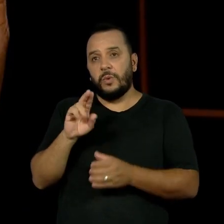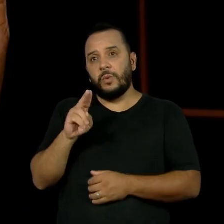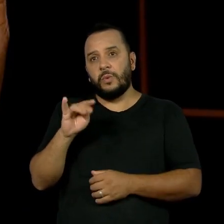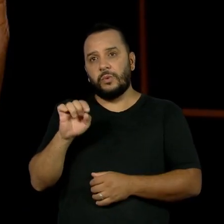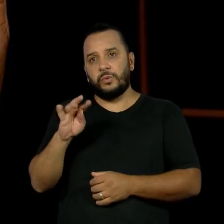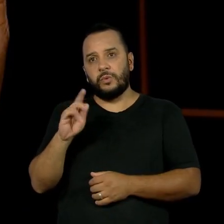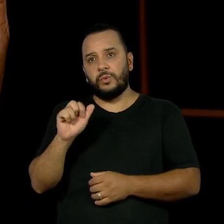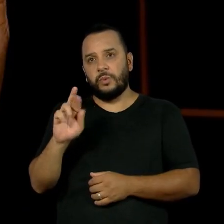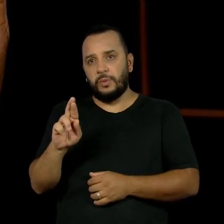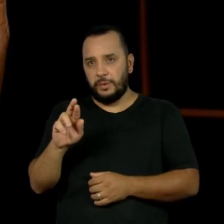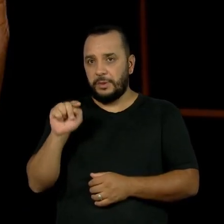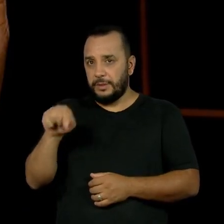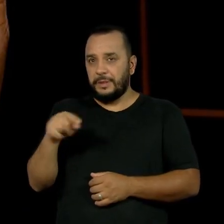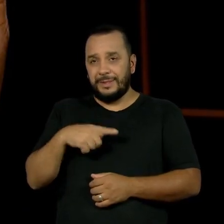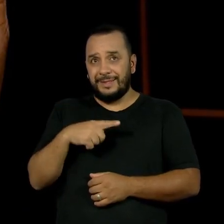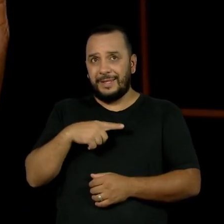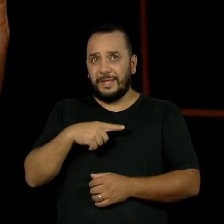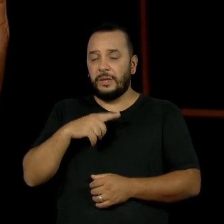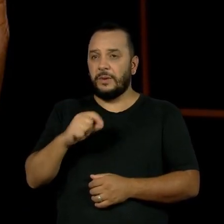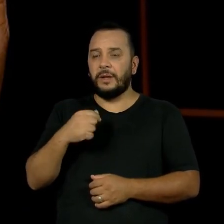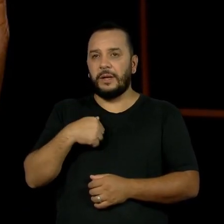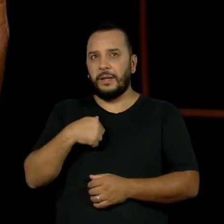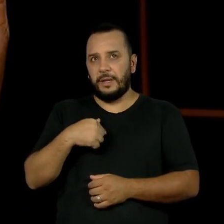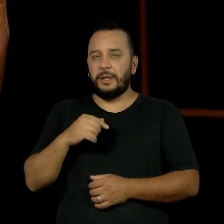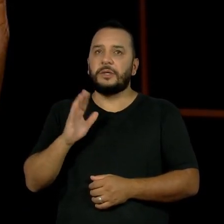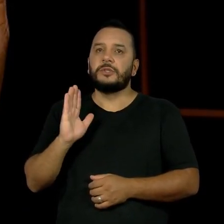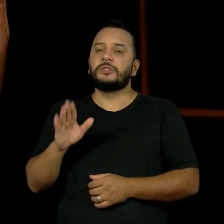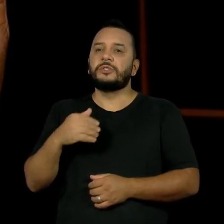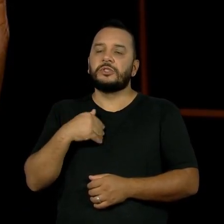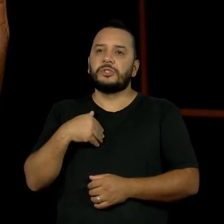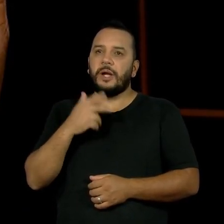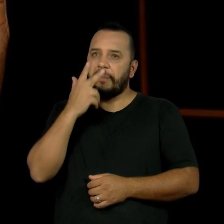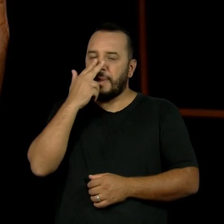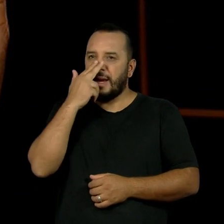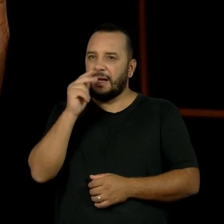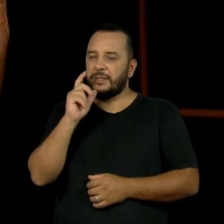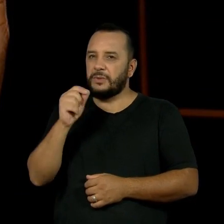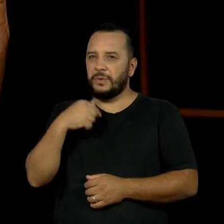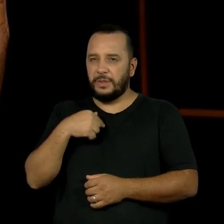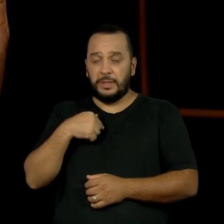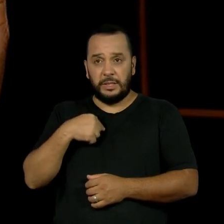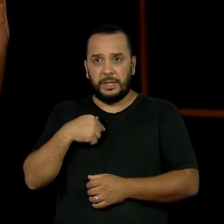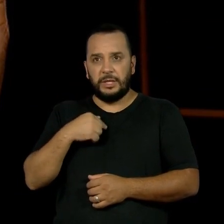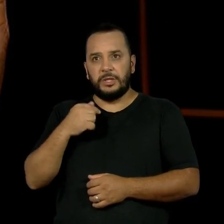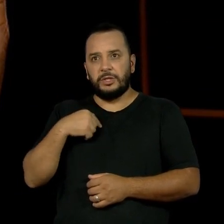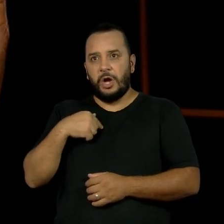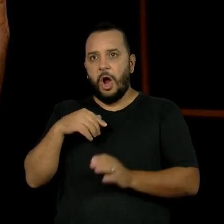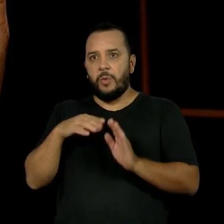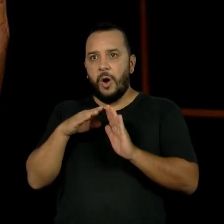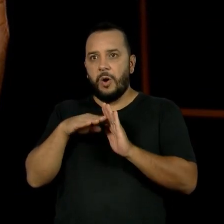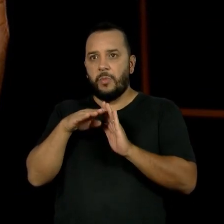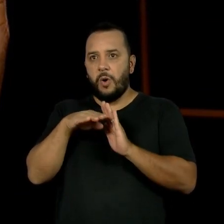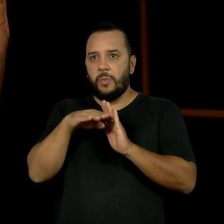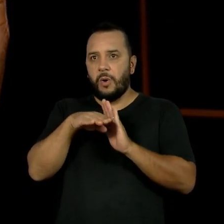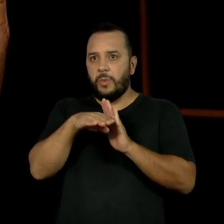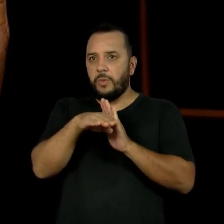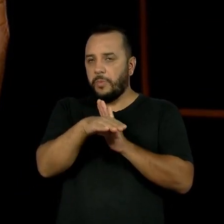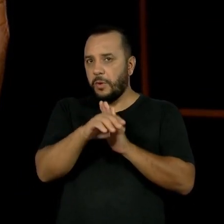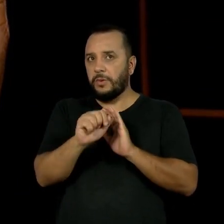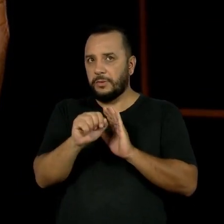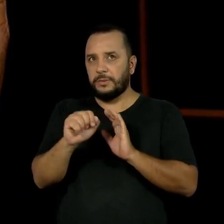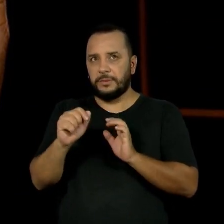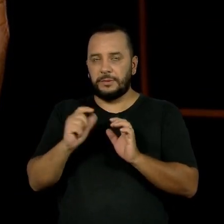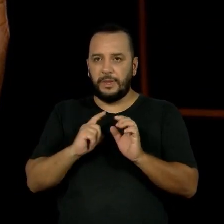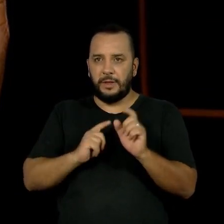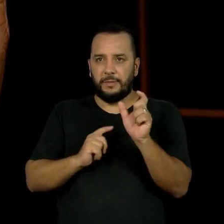throat singing tem que fazer uma nota grave, ou uma nota contínua, mas que, eu vou usar uma palavra